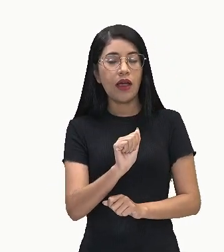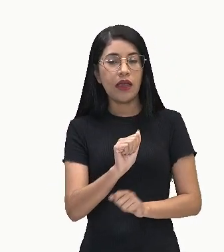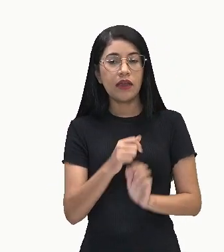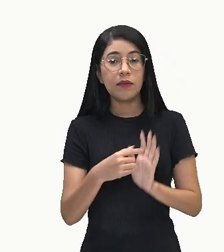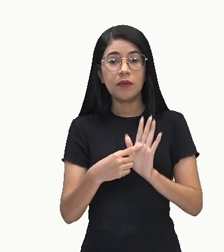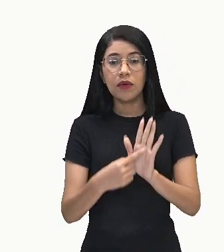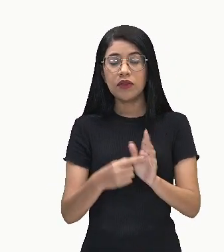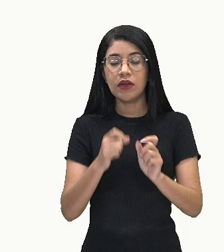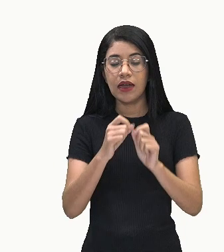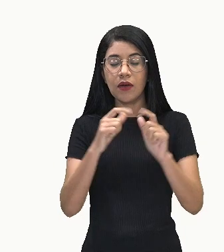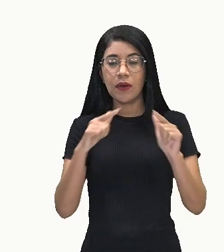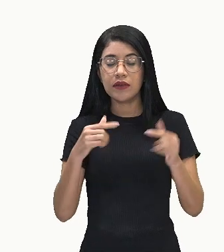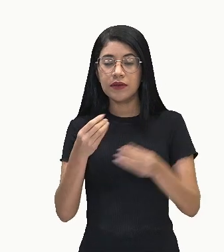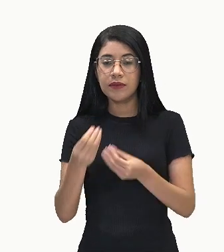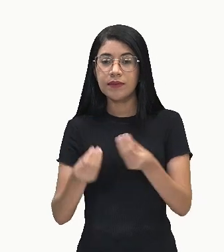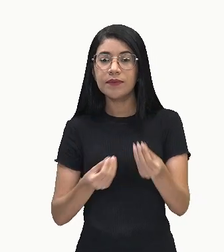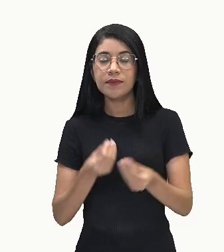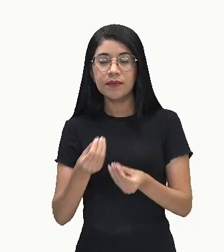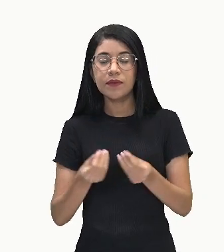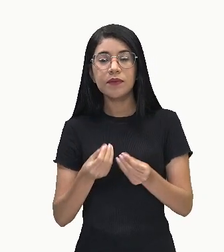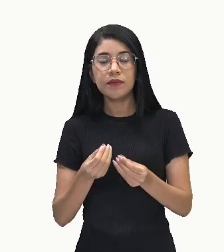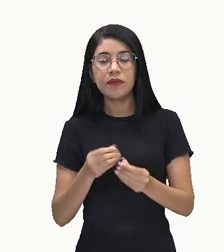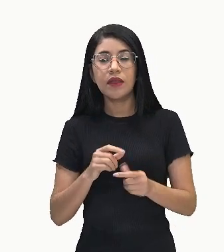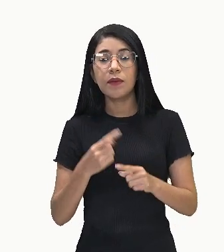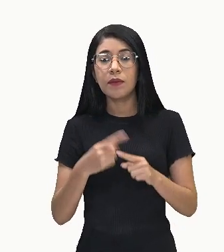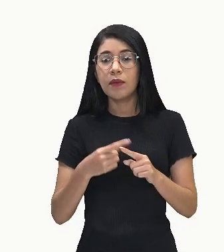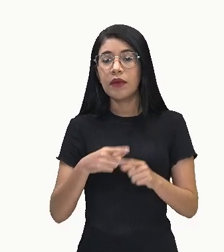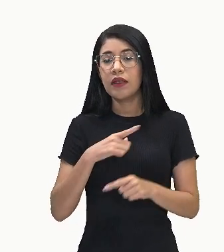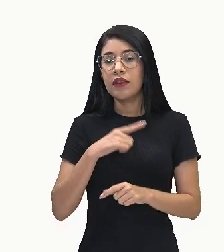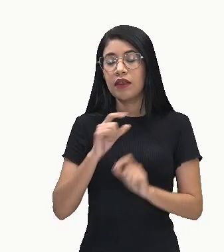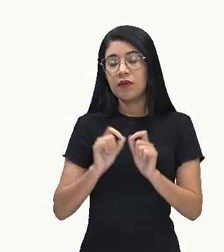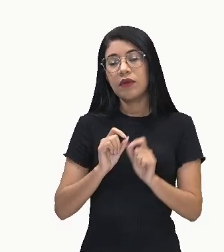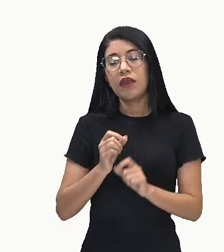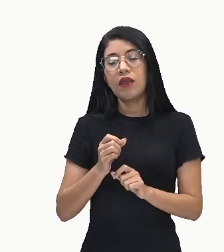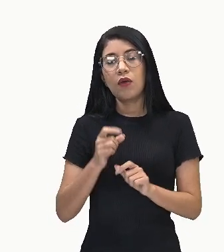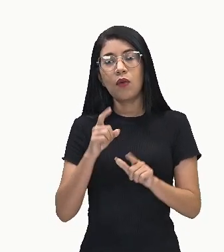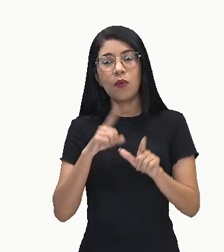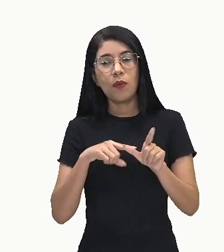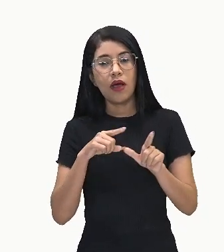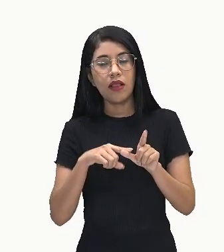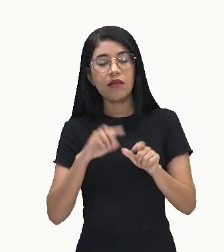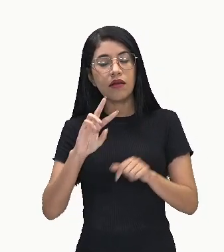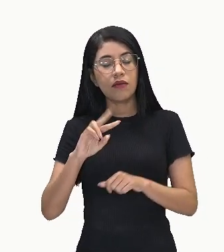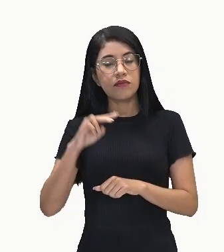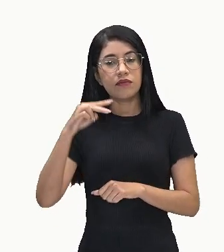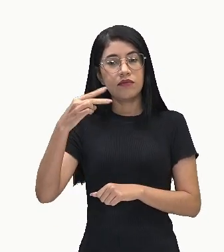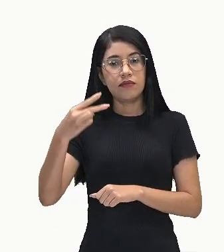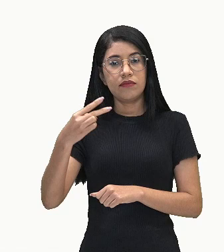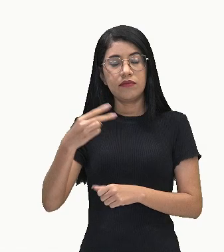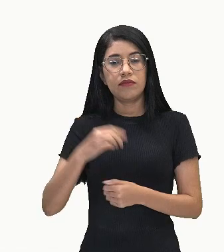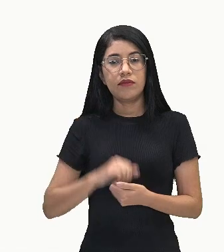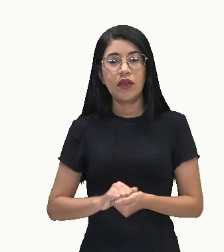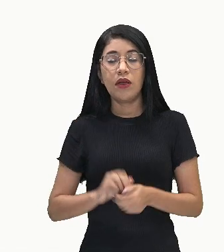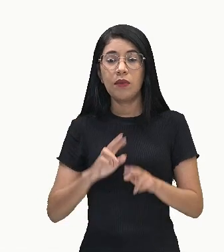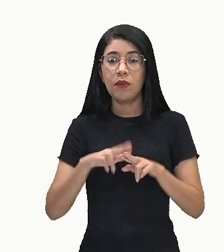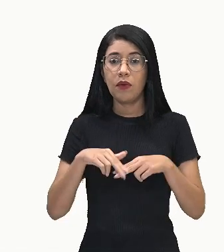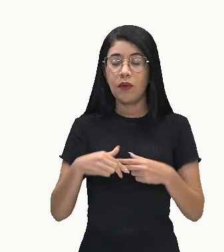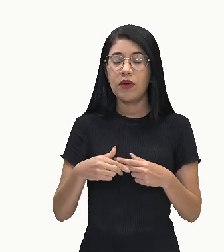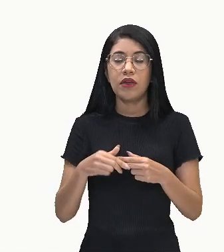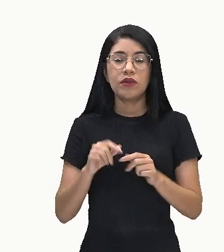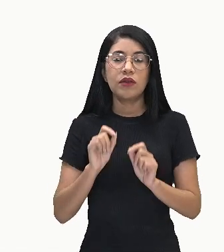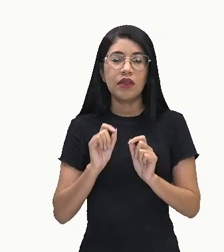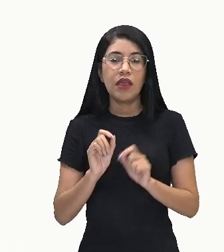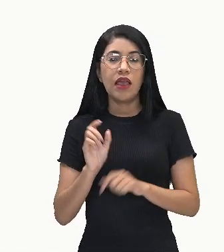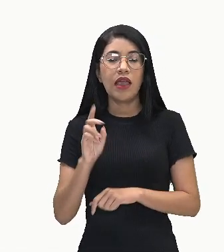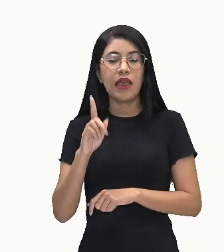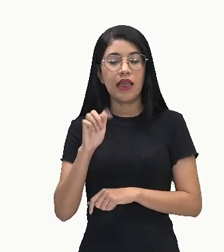grau. Por quê? Porque ele vem, né, acompanhado com a variável que está elevada ao quadrado. Por isso que o polinômio é denominado de